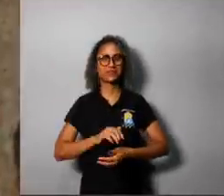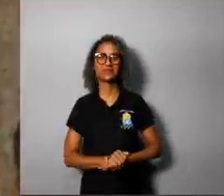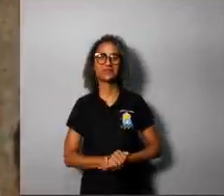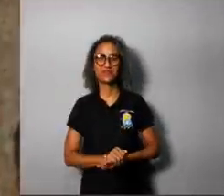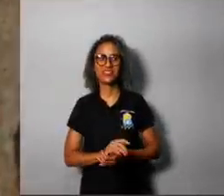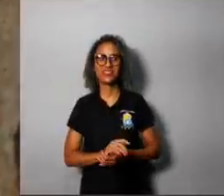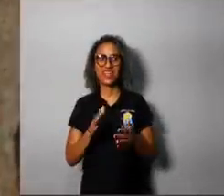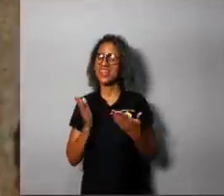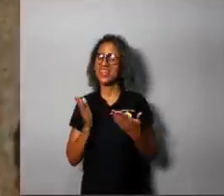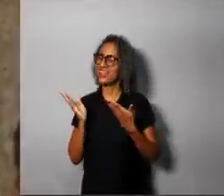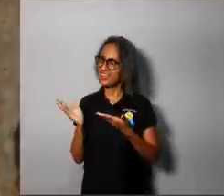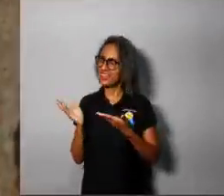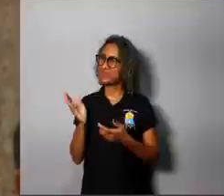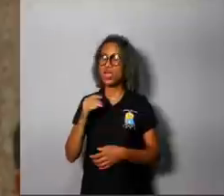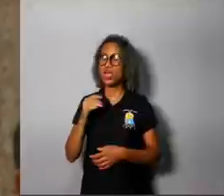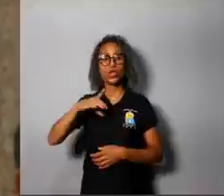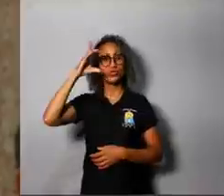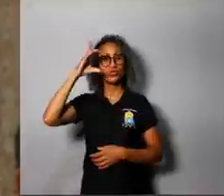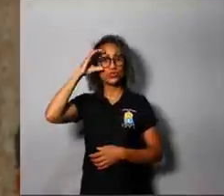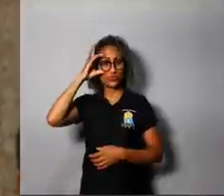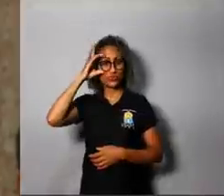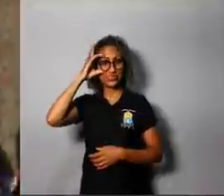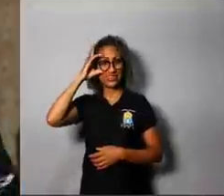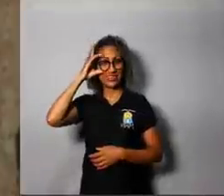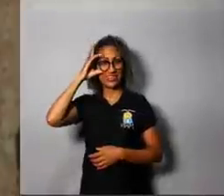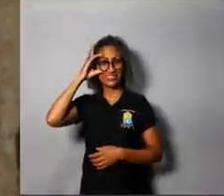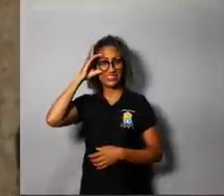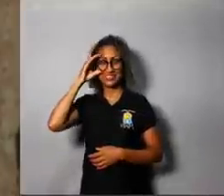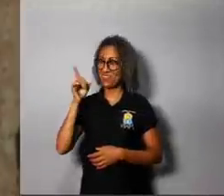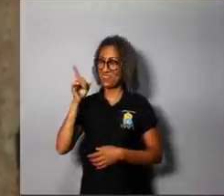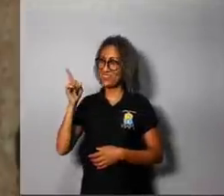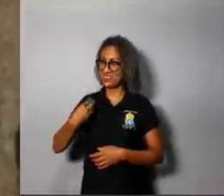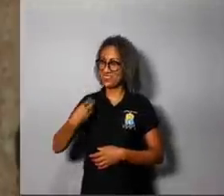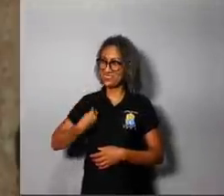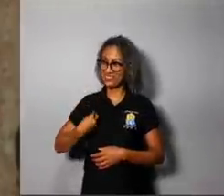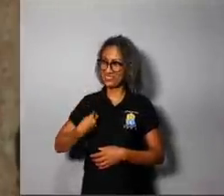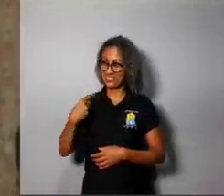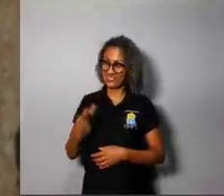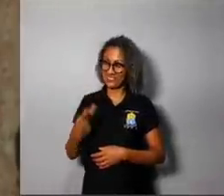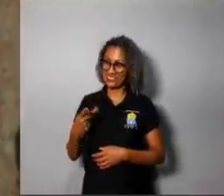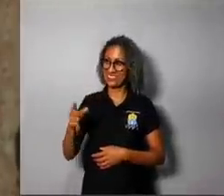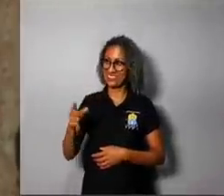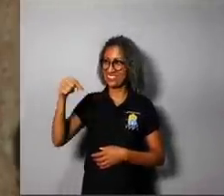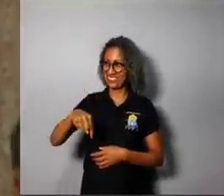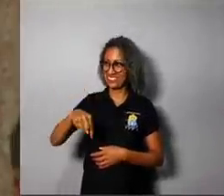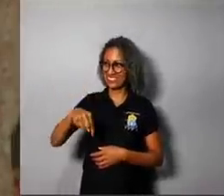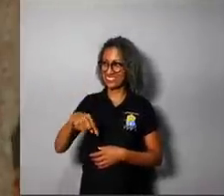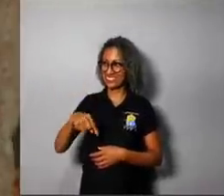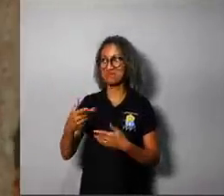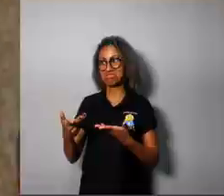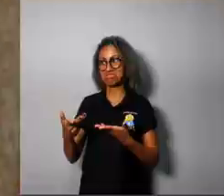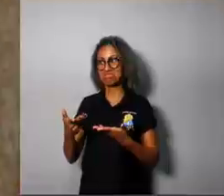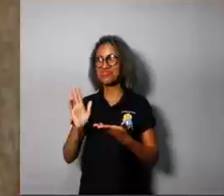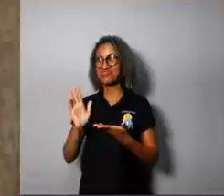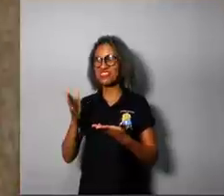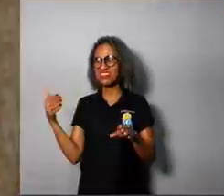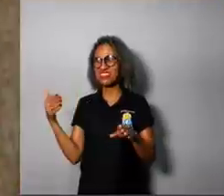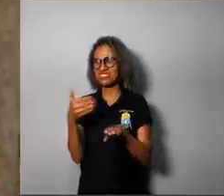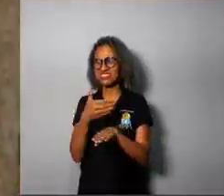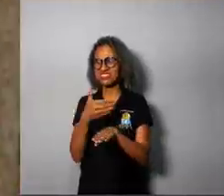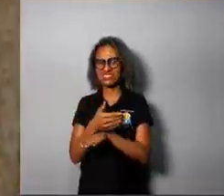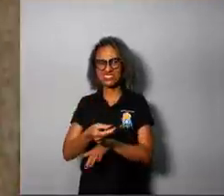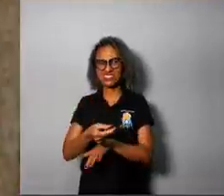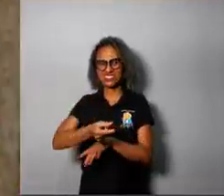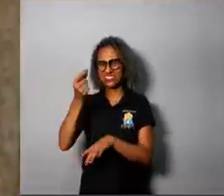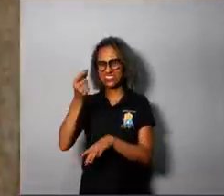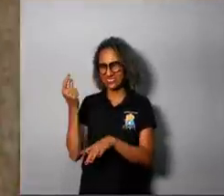senhor participou de tanta coisa. A gente vê, por exemplo, essas peças aqui do altar,